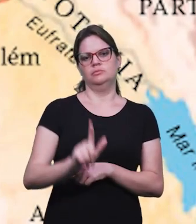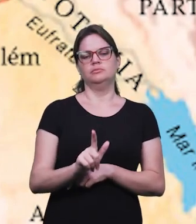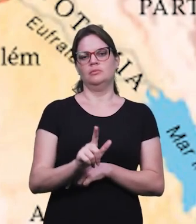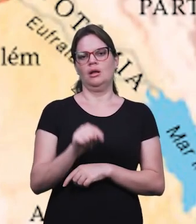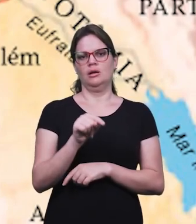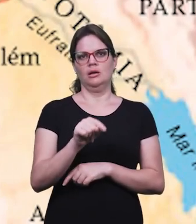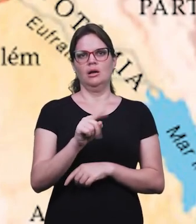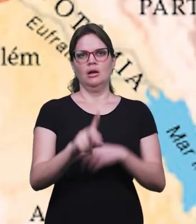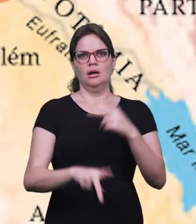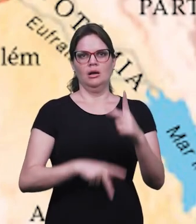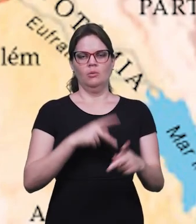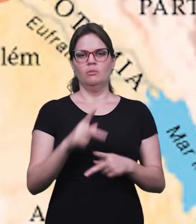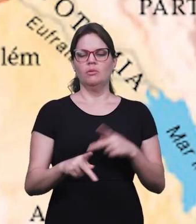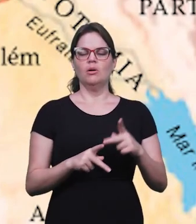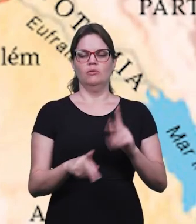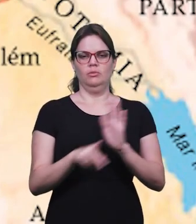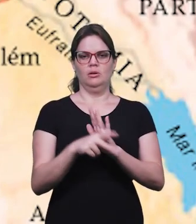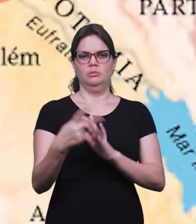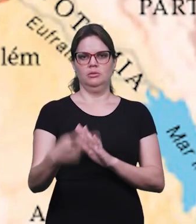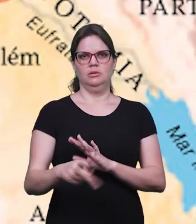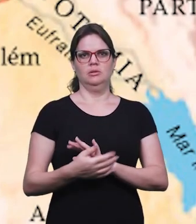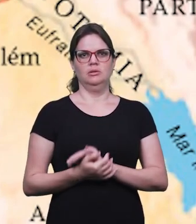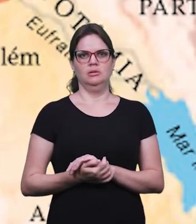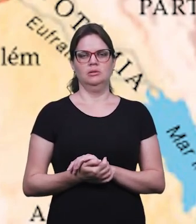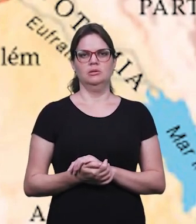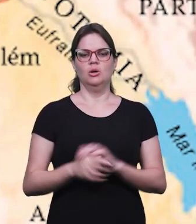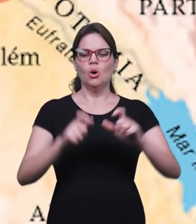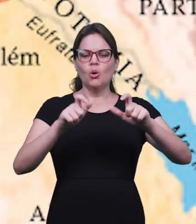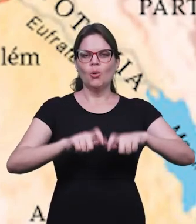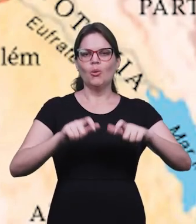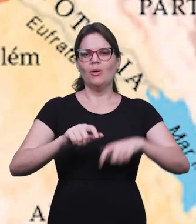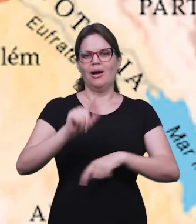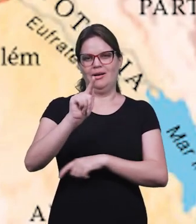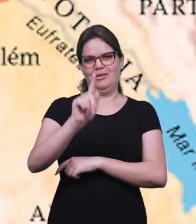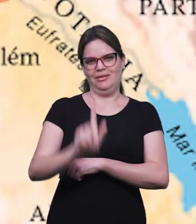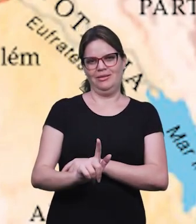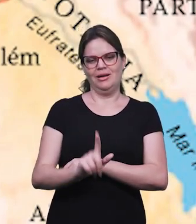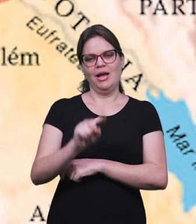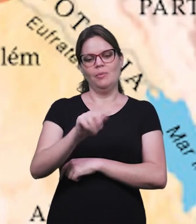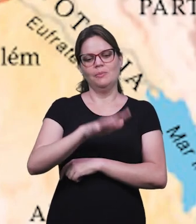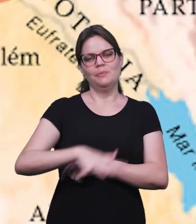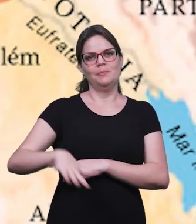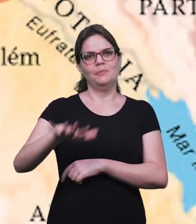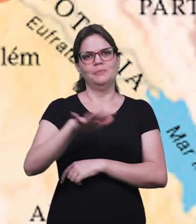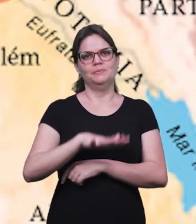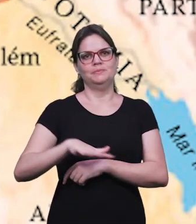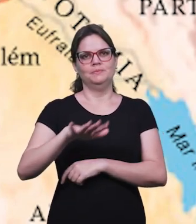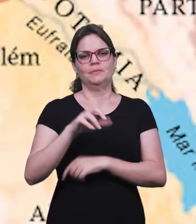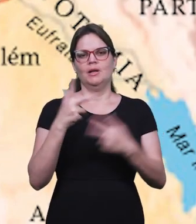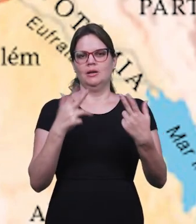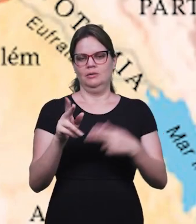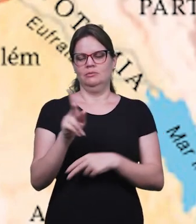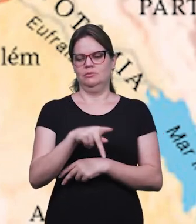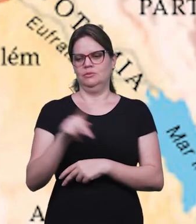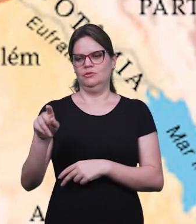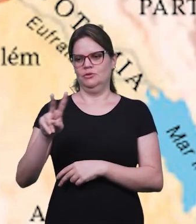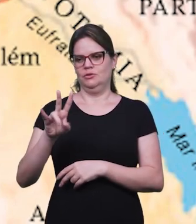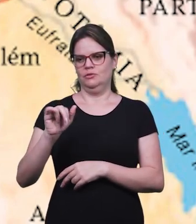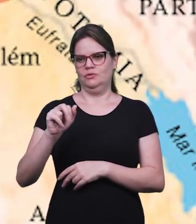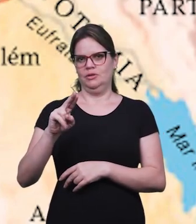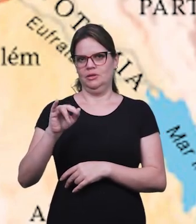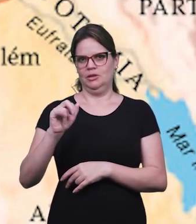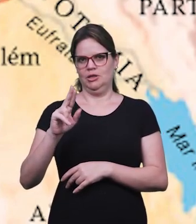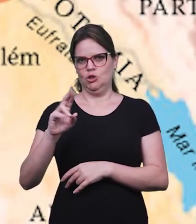Gálatas são o povo lá da Galácia. A Galácia, podemos dizer assim, que seria uma região, né, como o